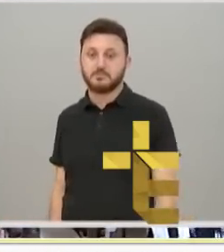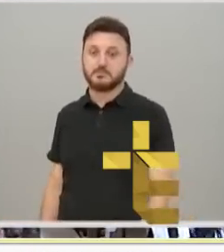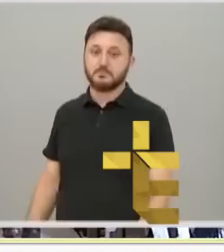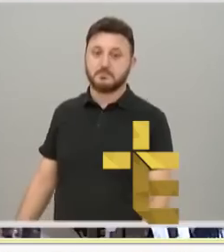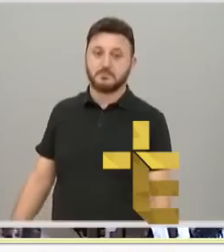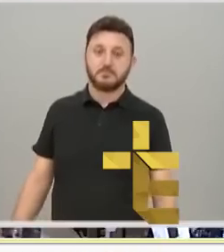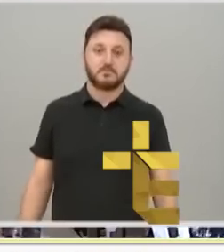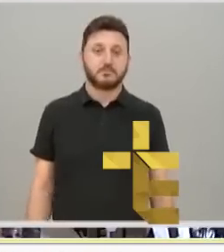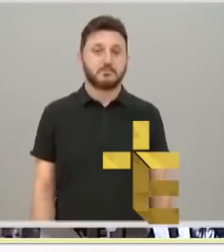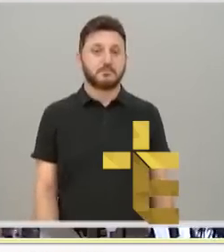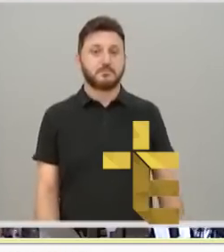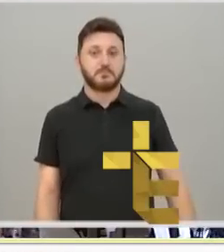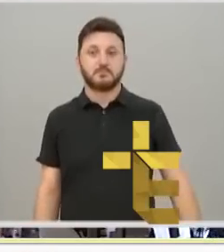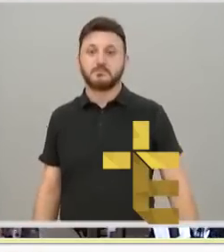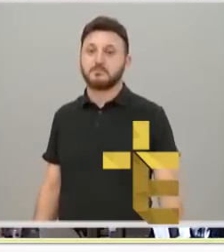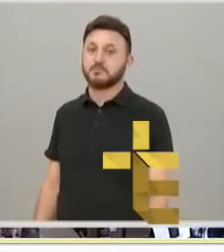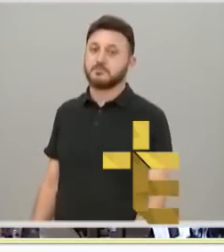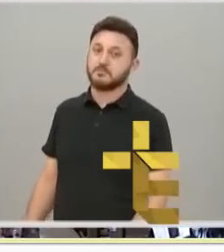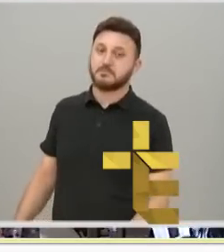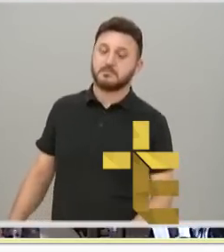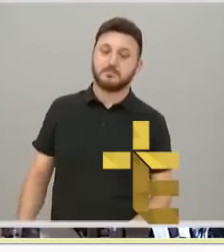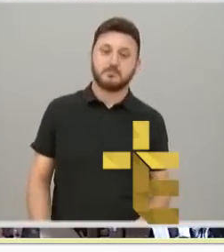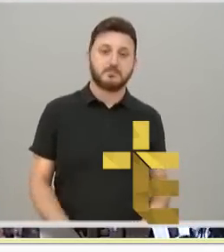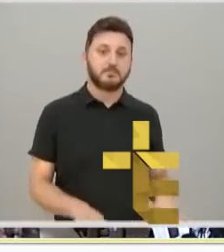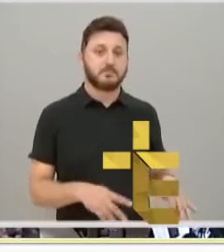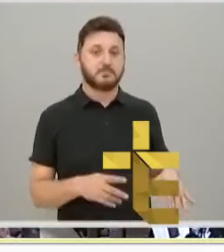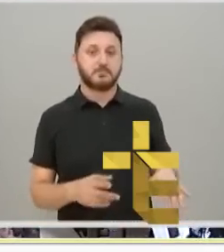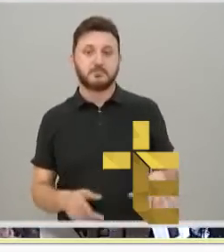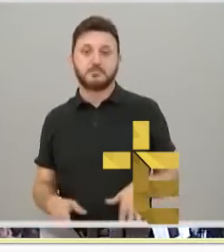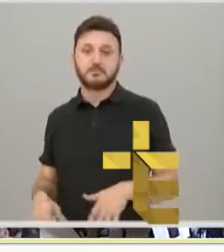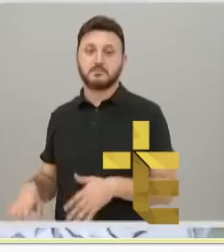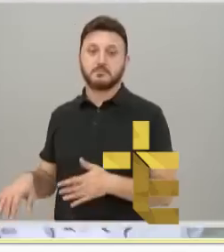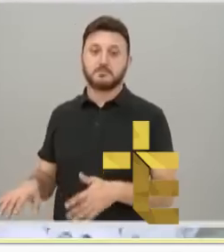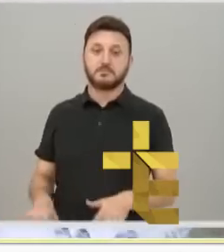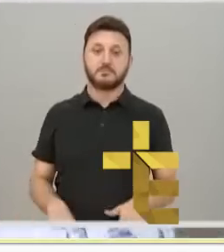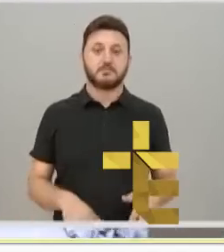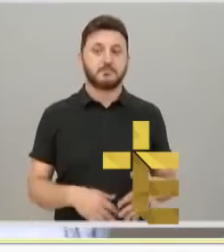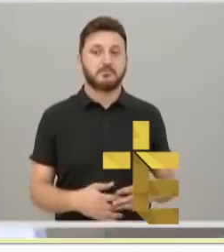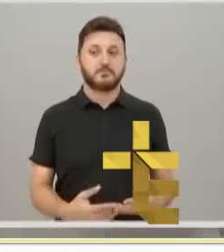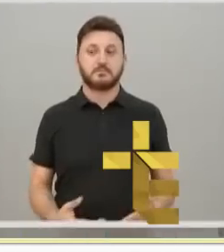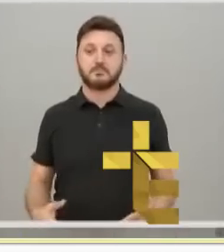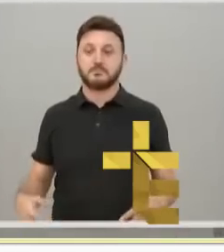Deus, sem ter visto, mas